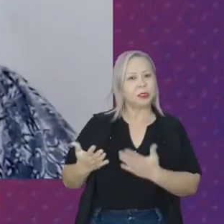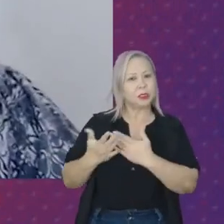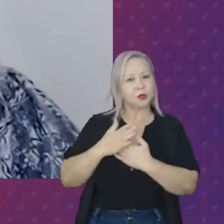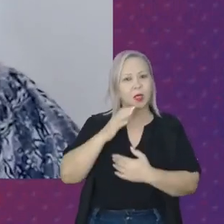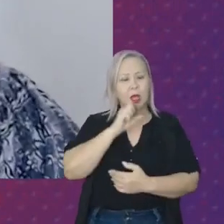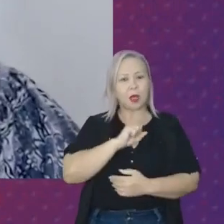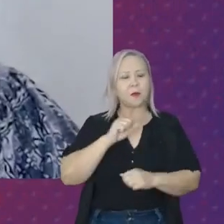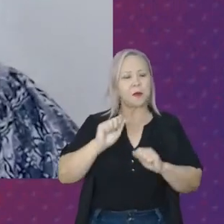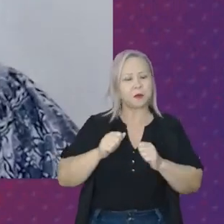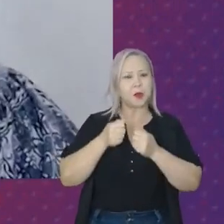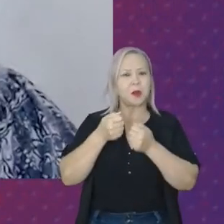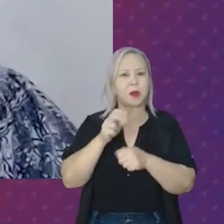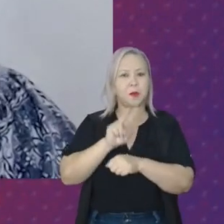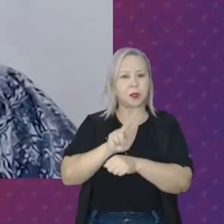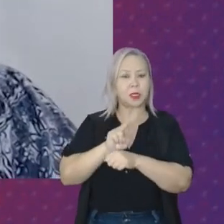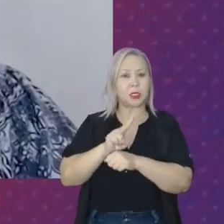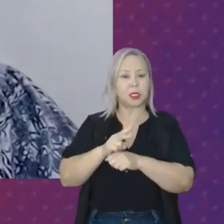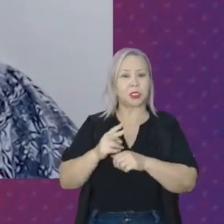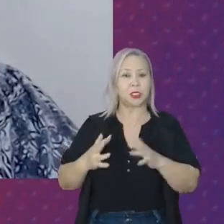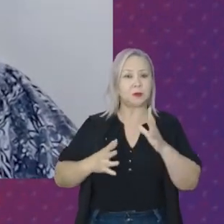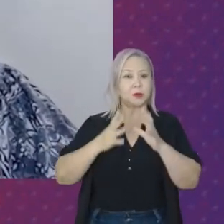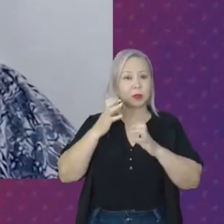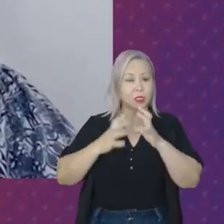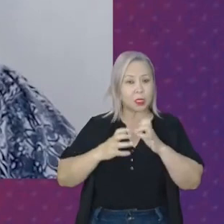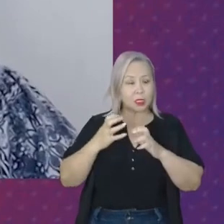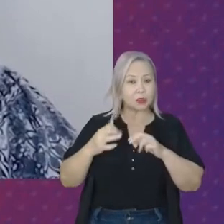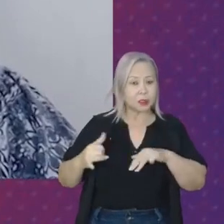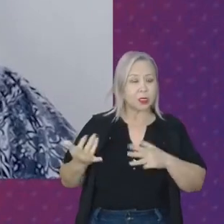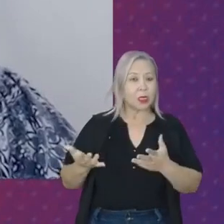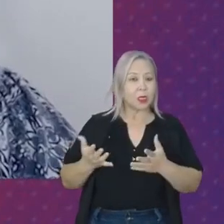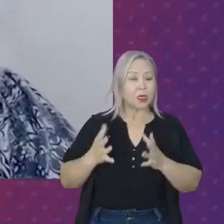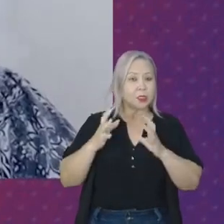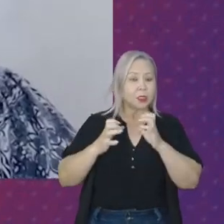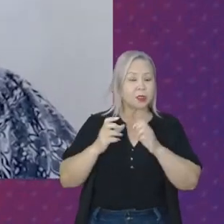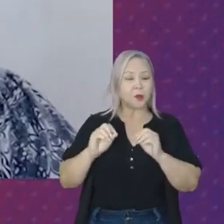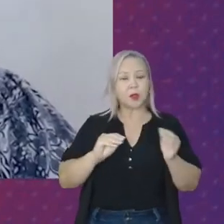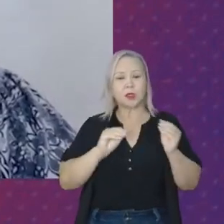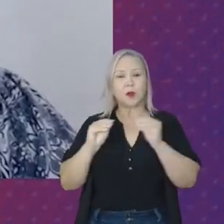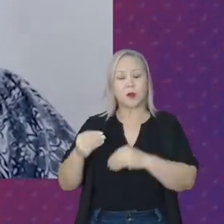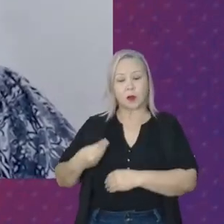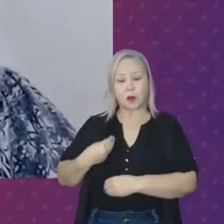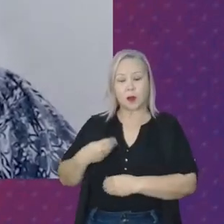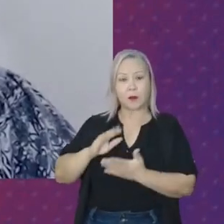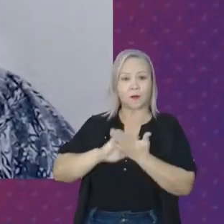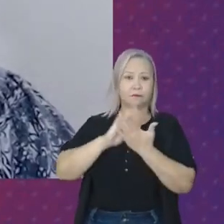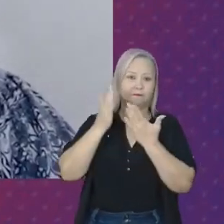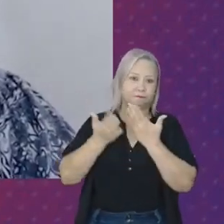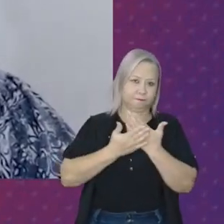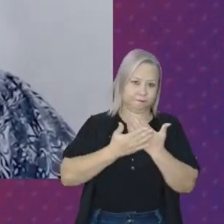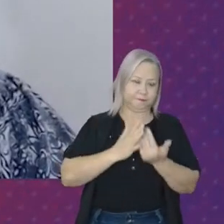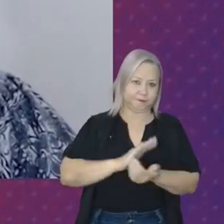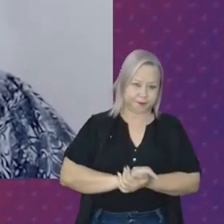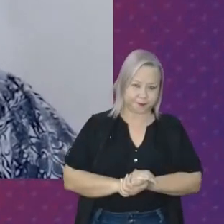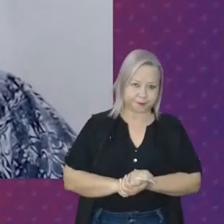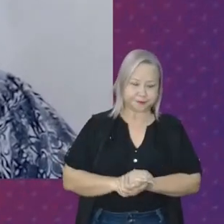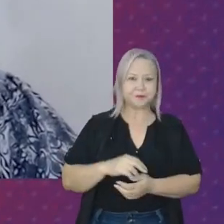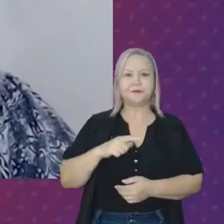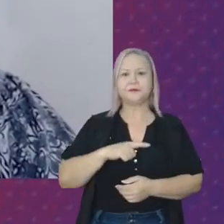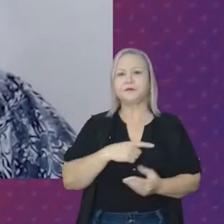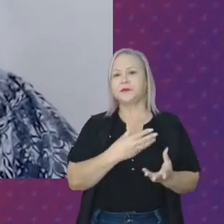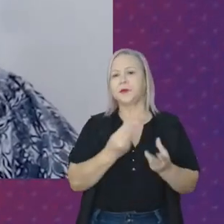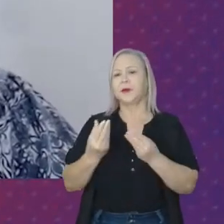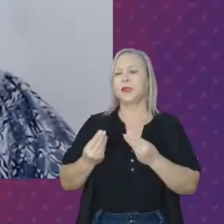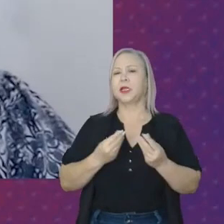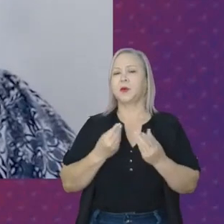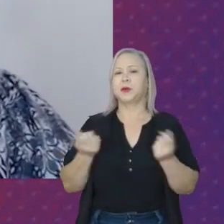ser protegidas de agressores em potenciais que possam estar colocando sua vida em risco. Existem